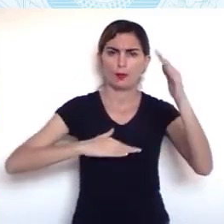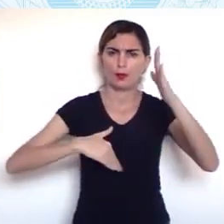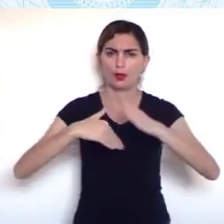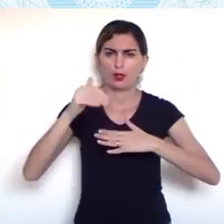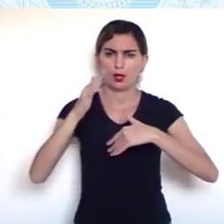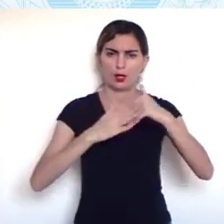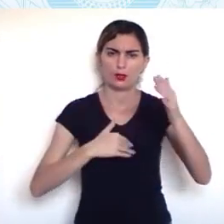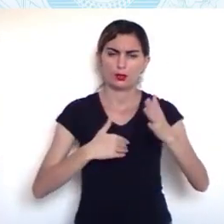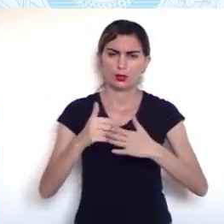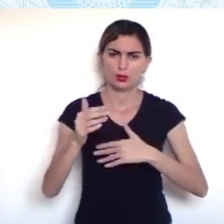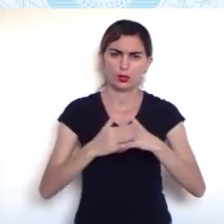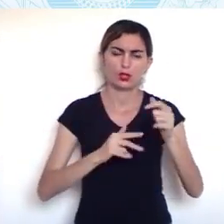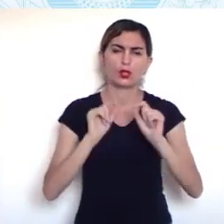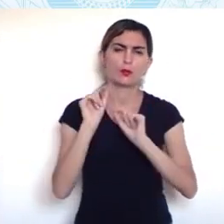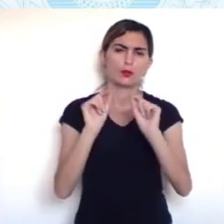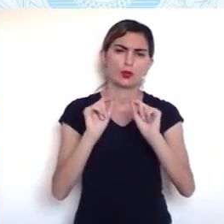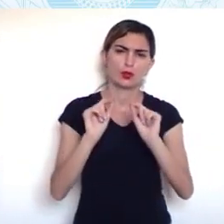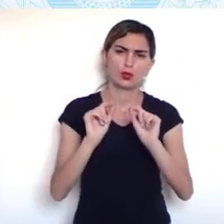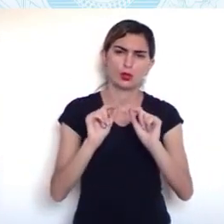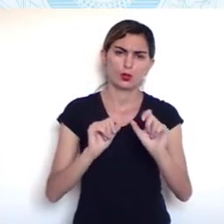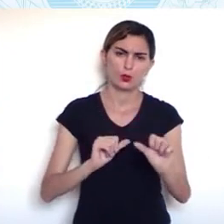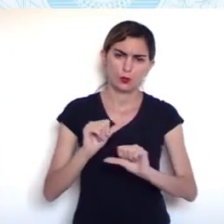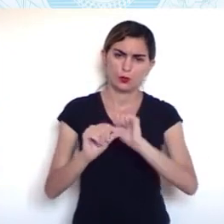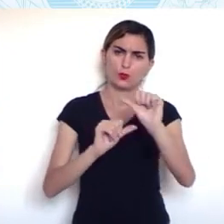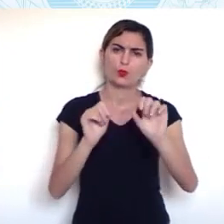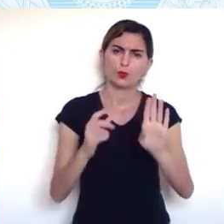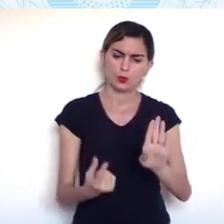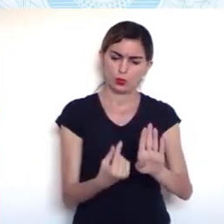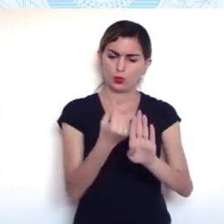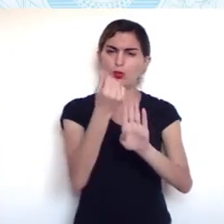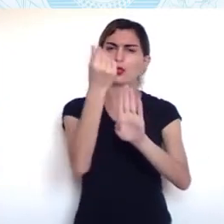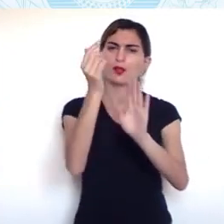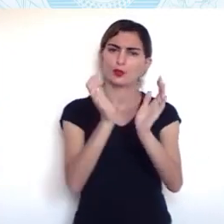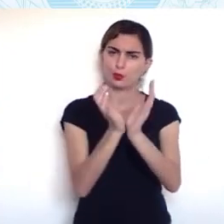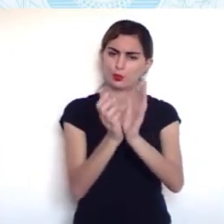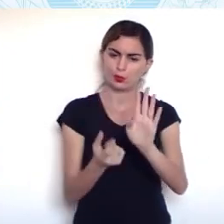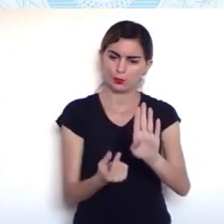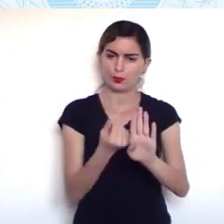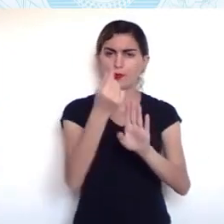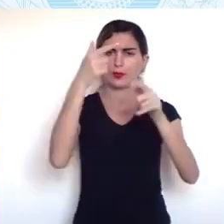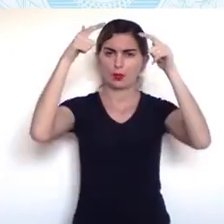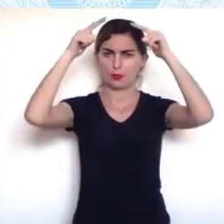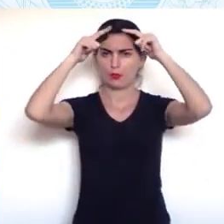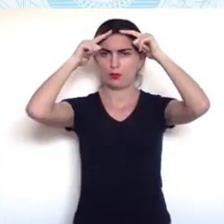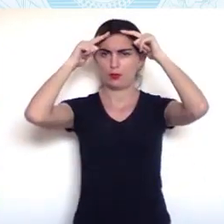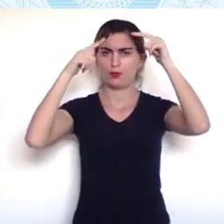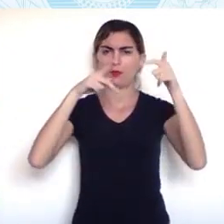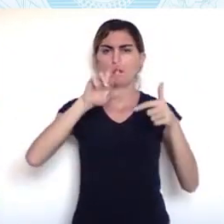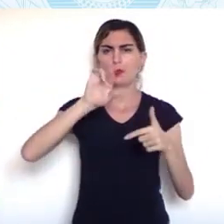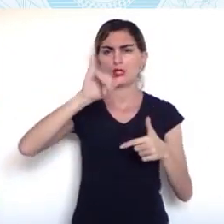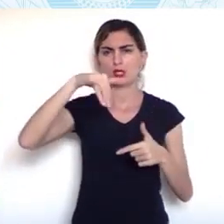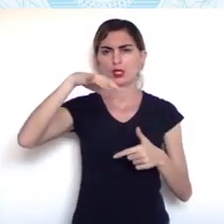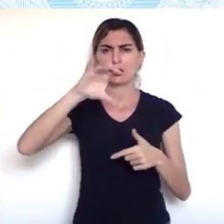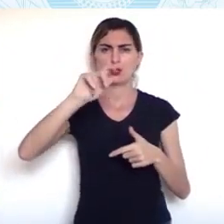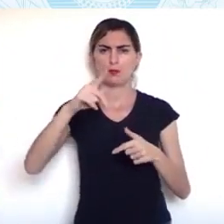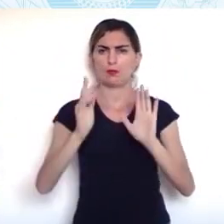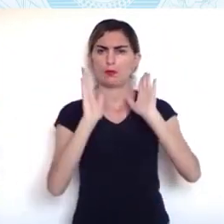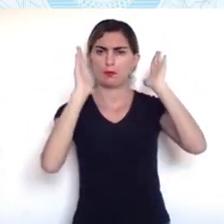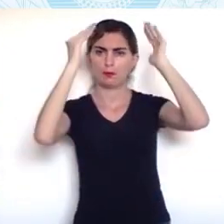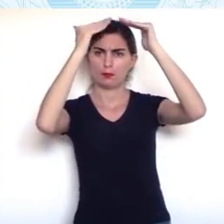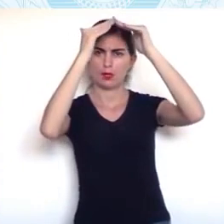uma prática exercida por quem? Pelos burgueses, pelos príncipes, né?